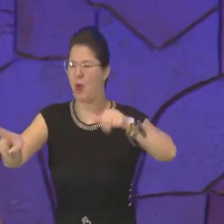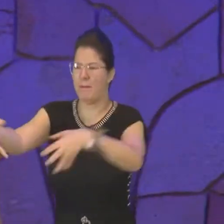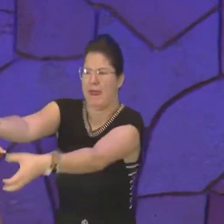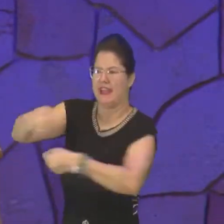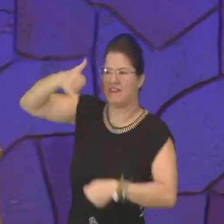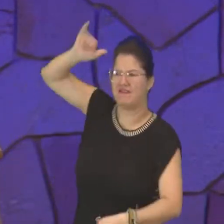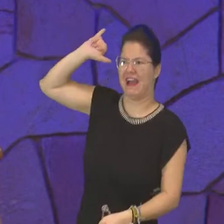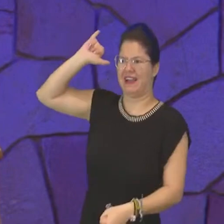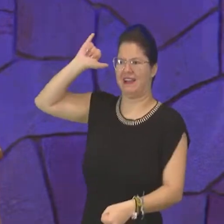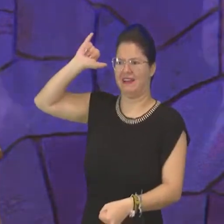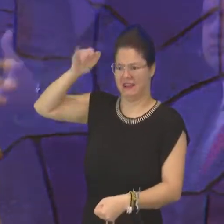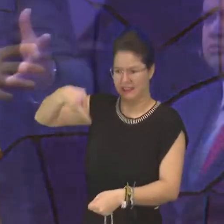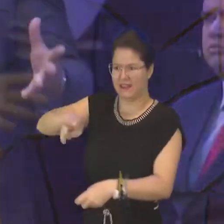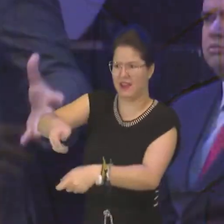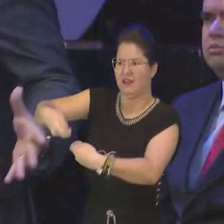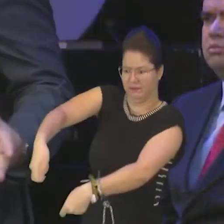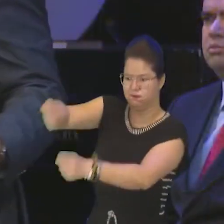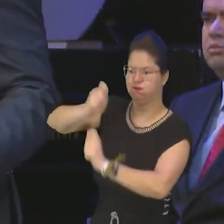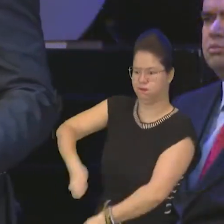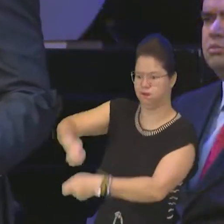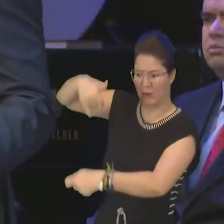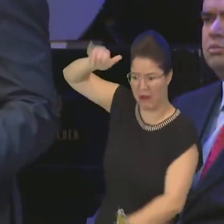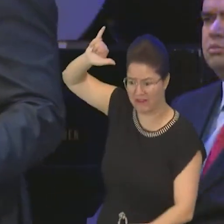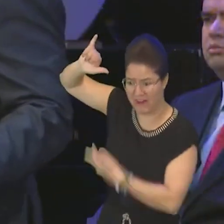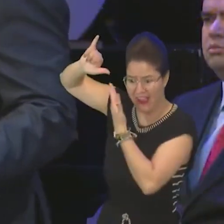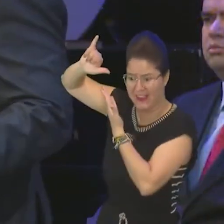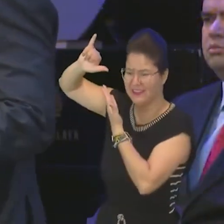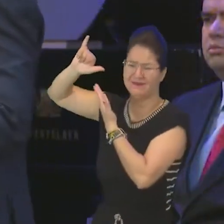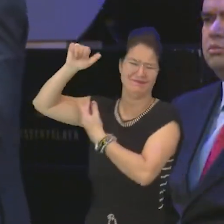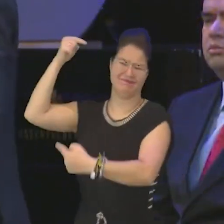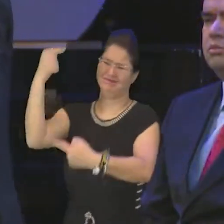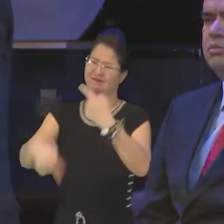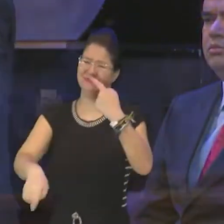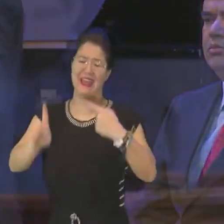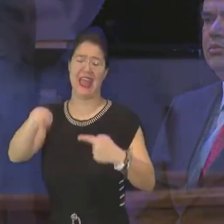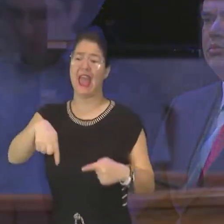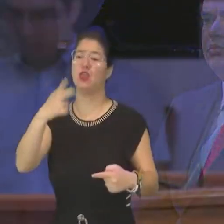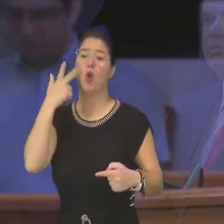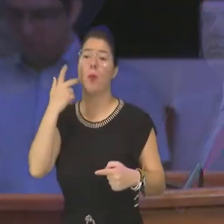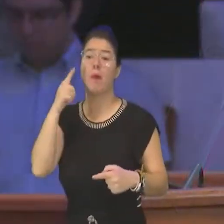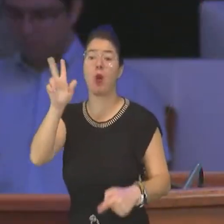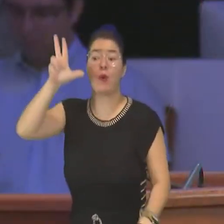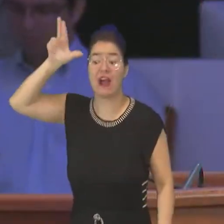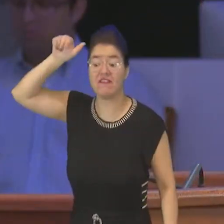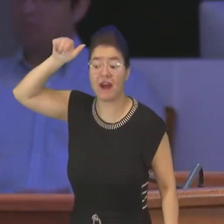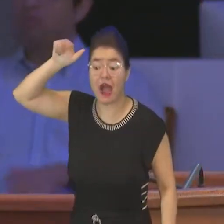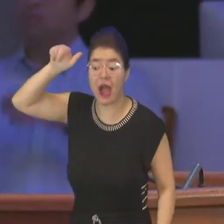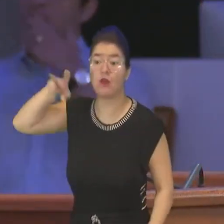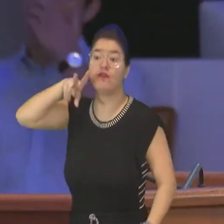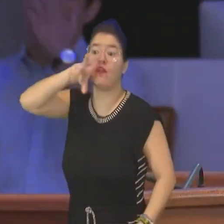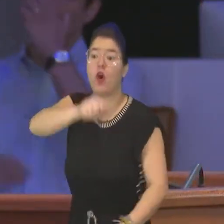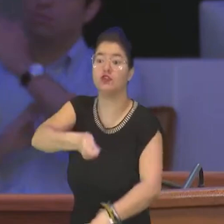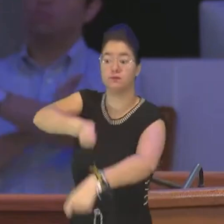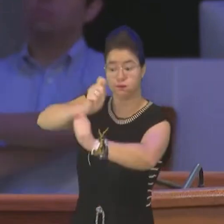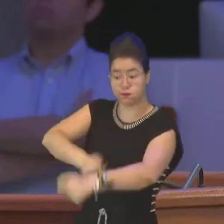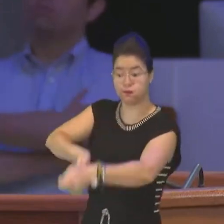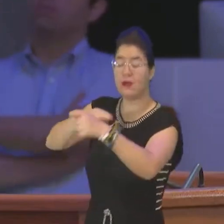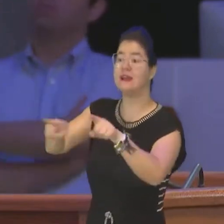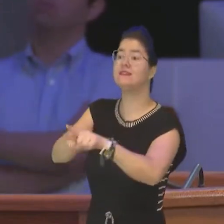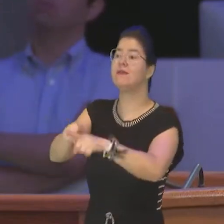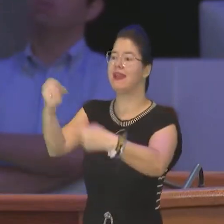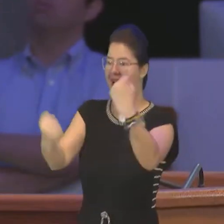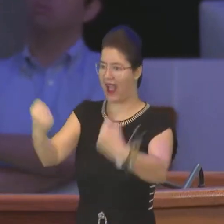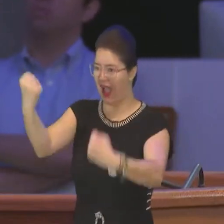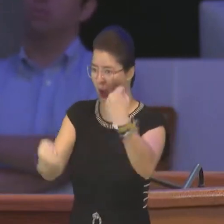vacas. Não. Isso é milenar, a utilização de cavalos para a força. Inclusive os nossos carros, levam